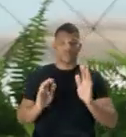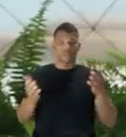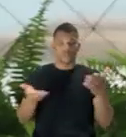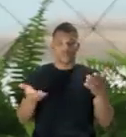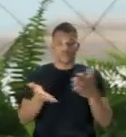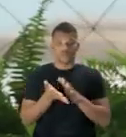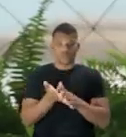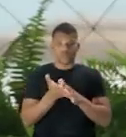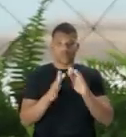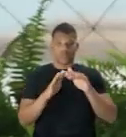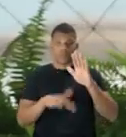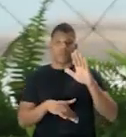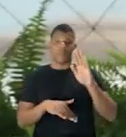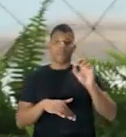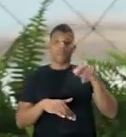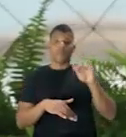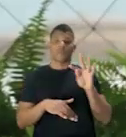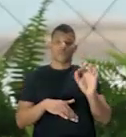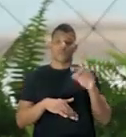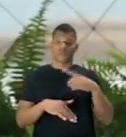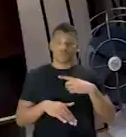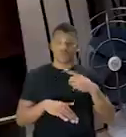E hoje o céu é mais bonito.